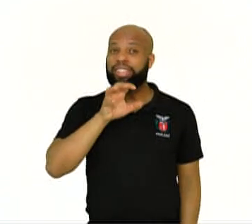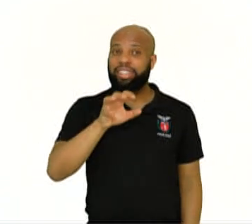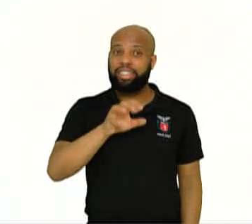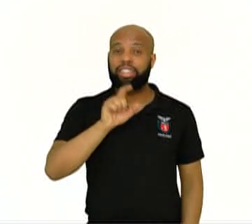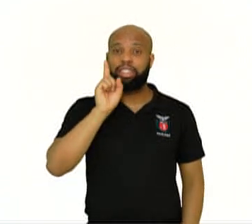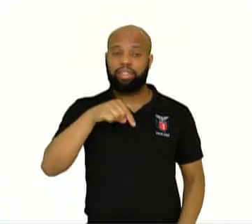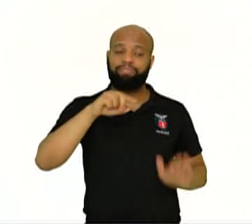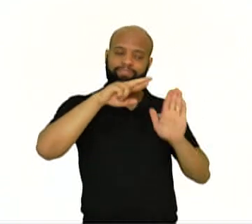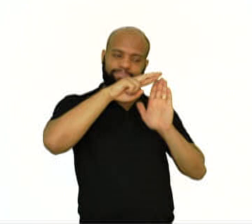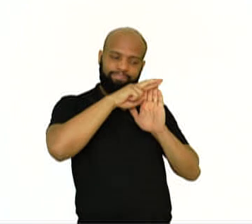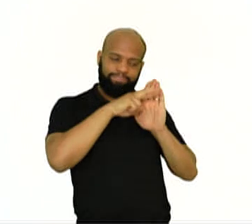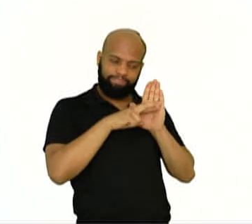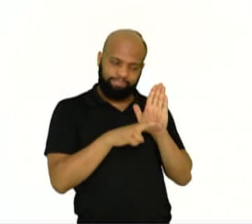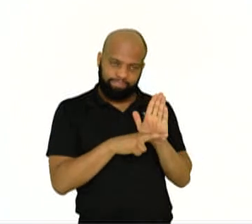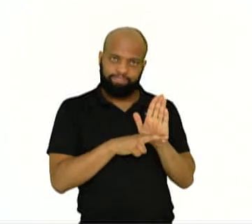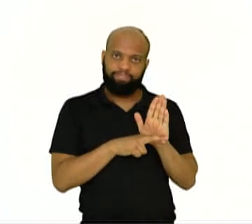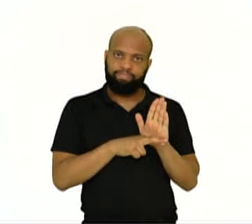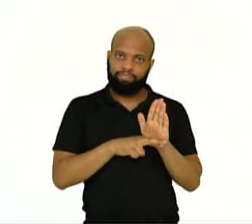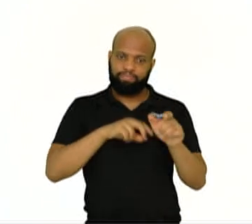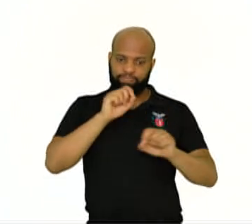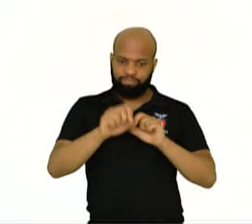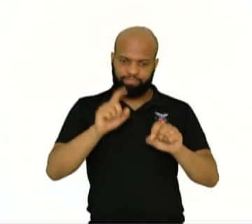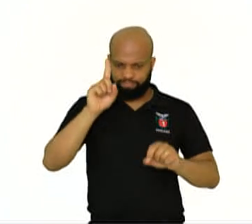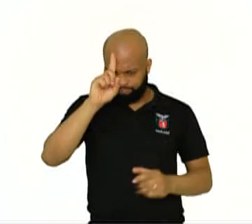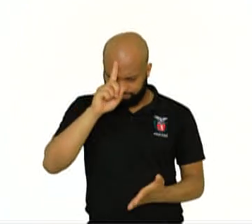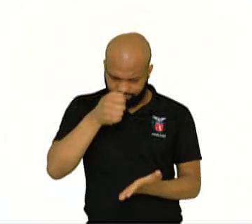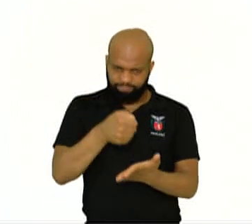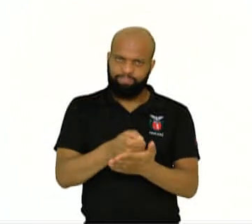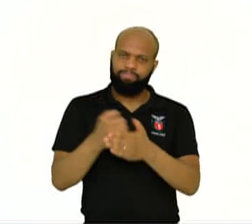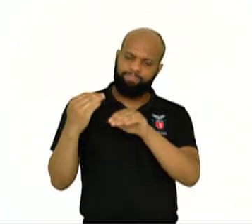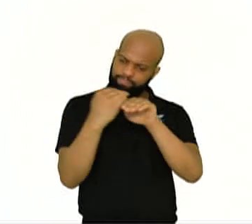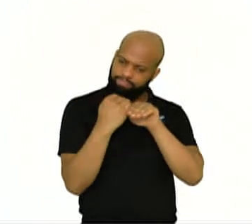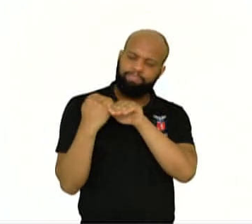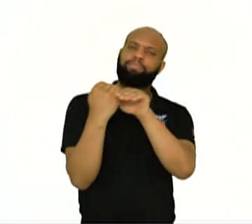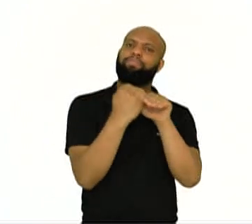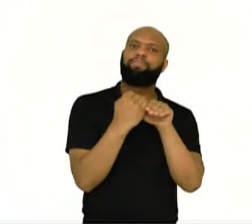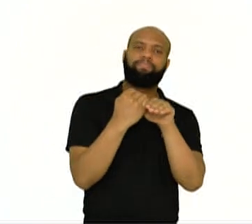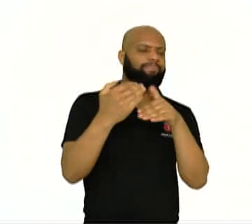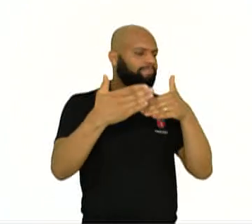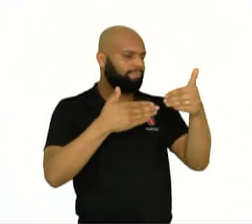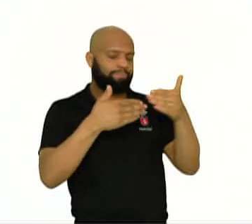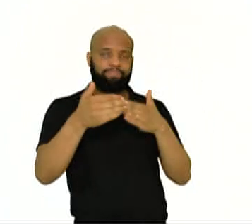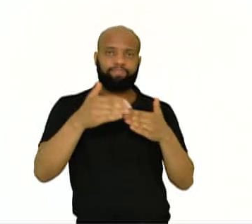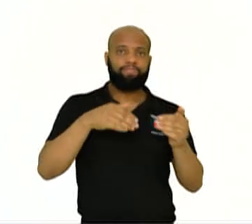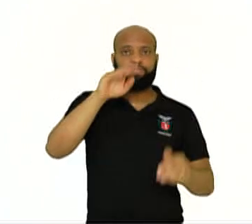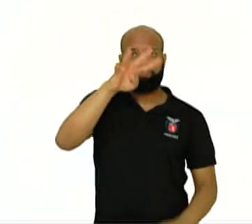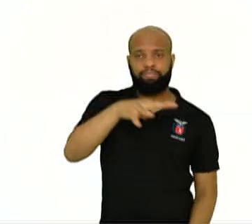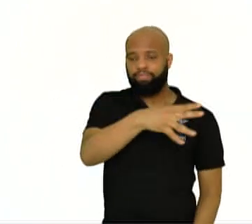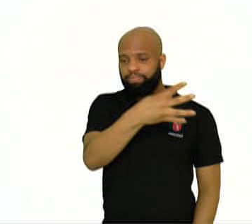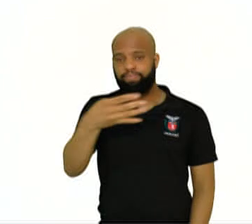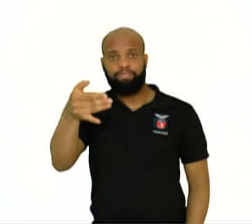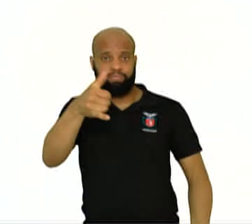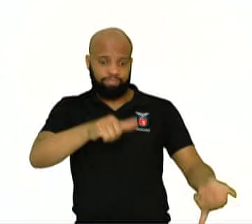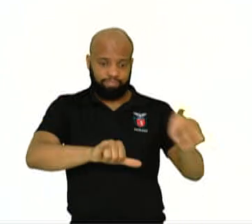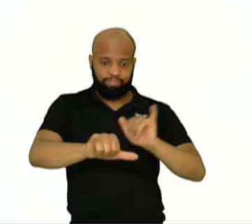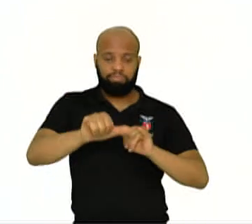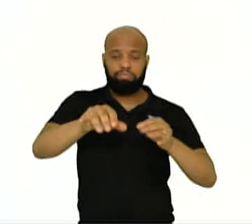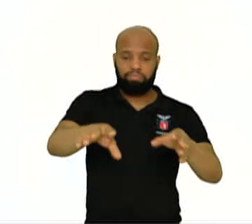uma regra, é uma convenção. Qualquer tabela periódica que nós